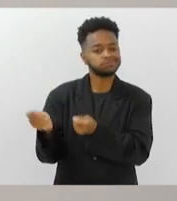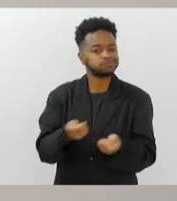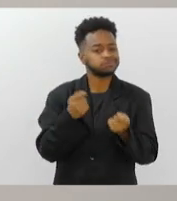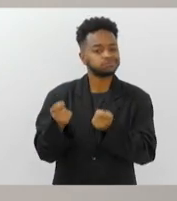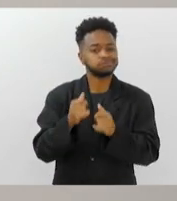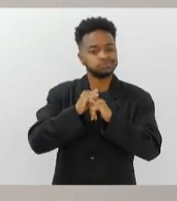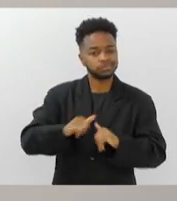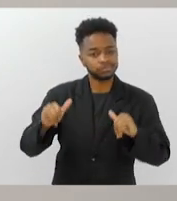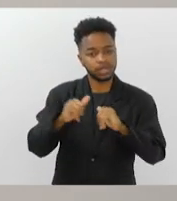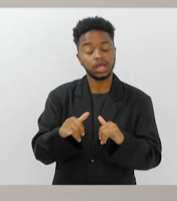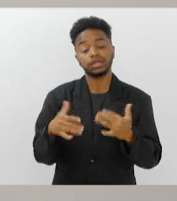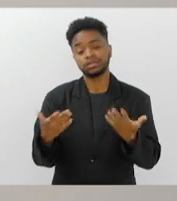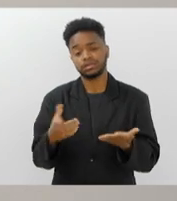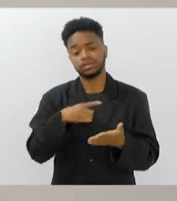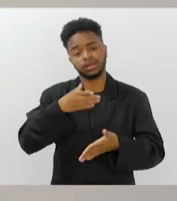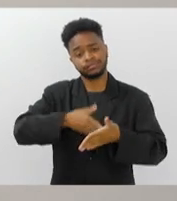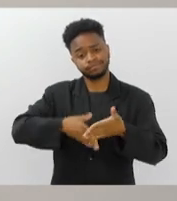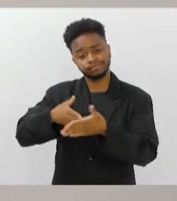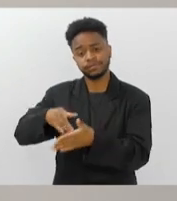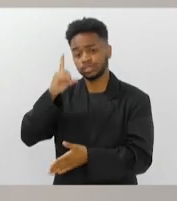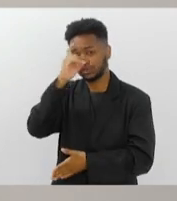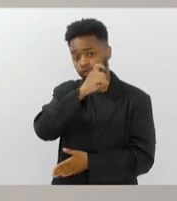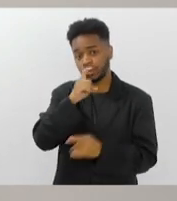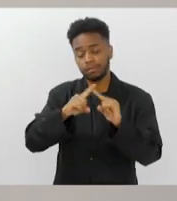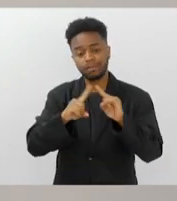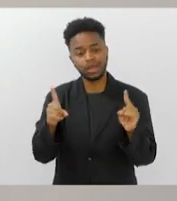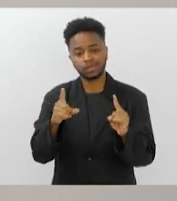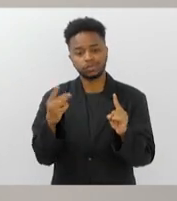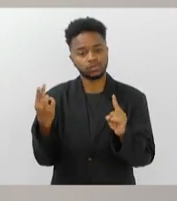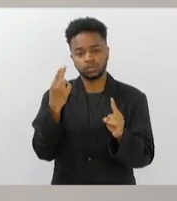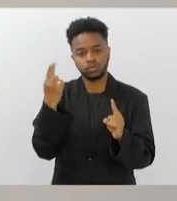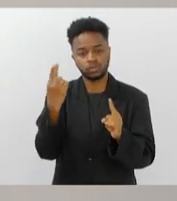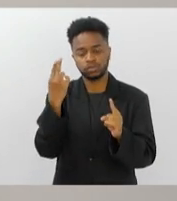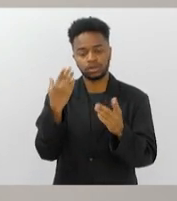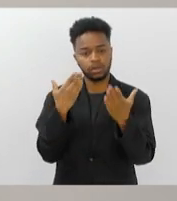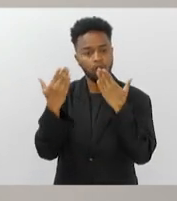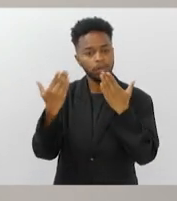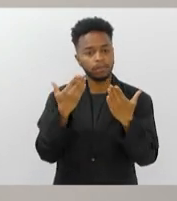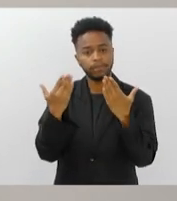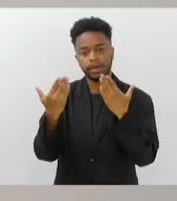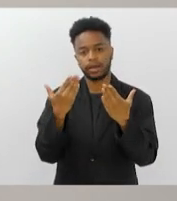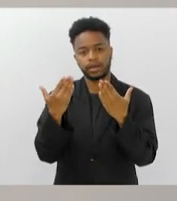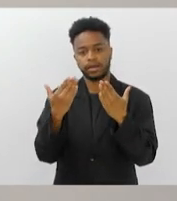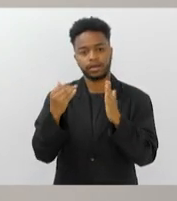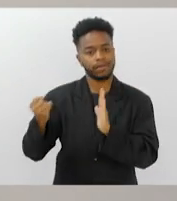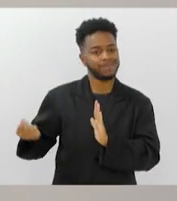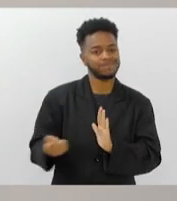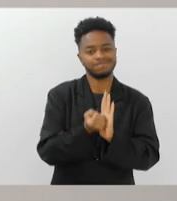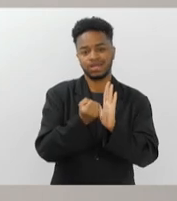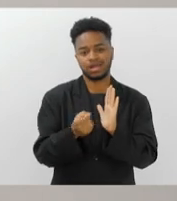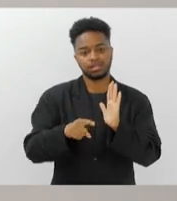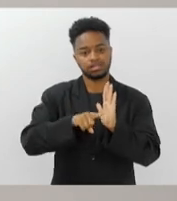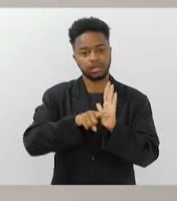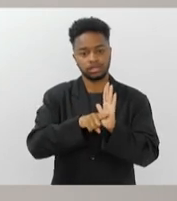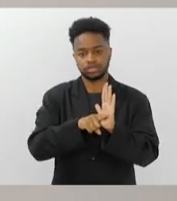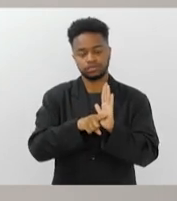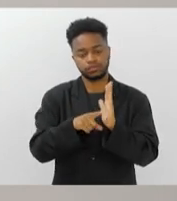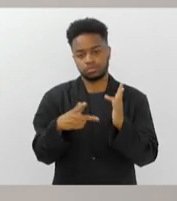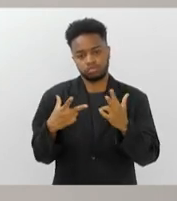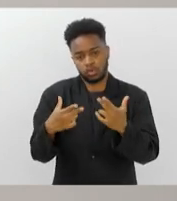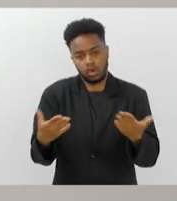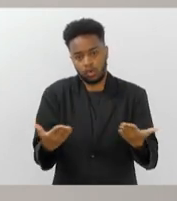gente tem algum Muitas dificuldades mas nada vai se comparar a essa essa marca negativa